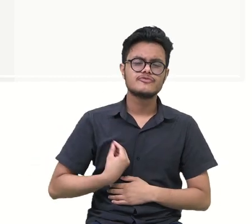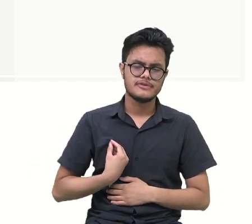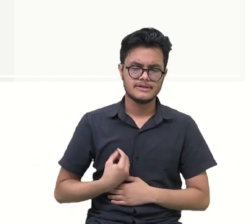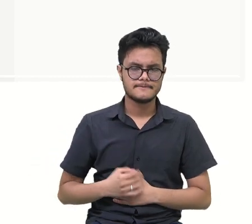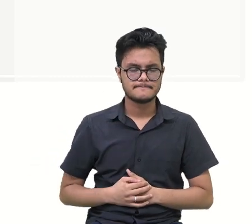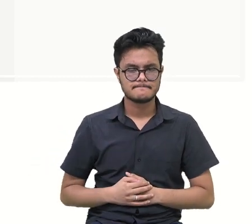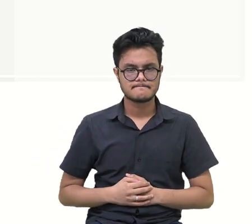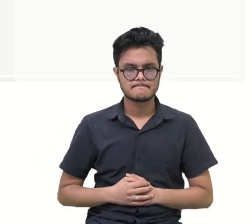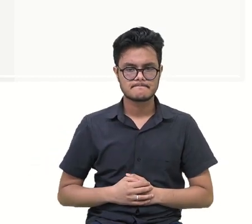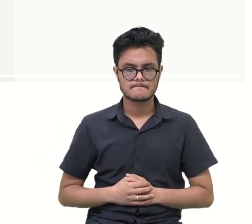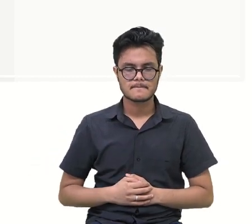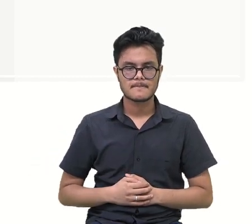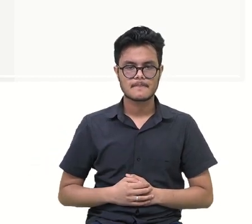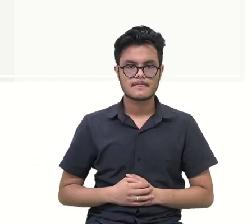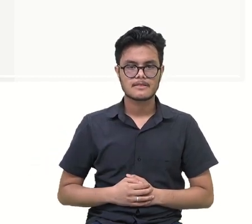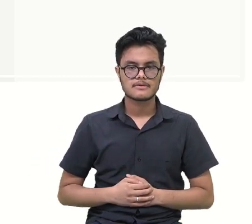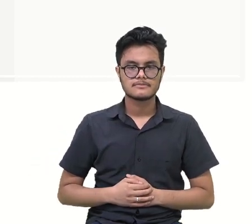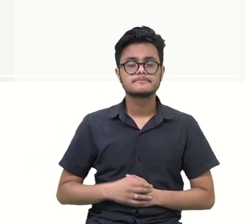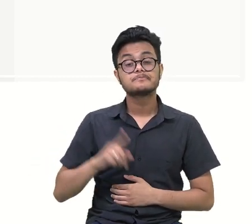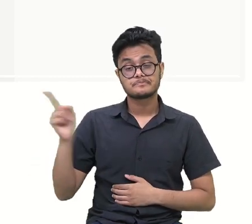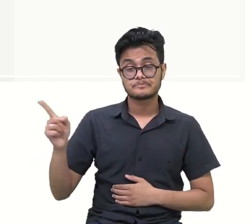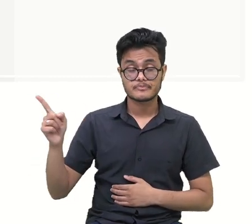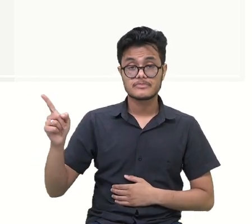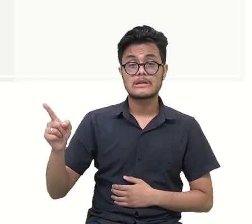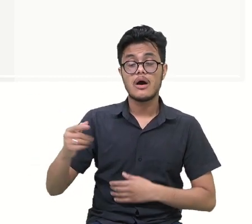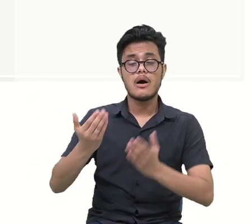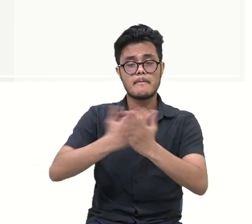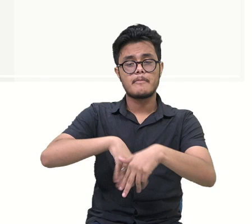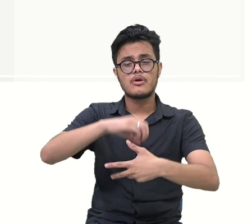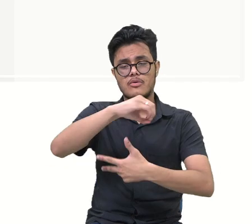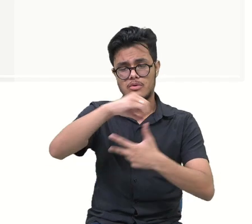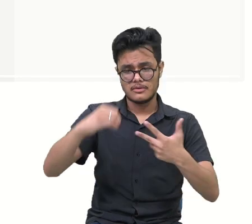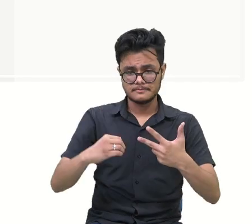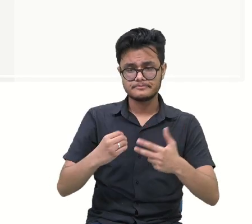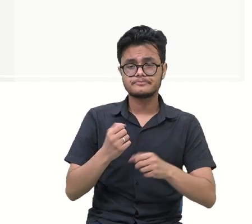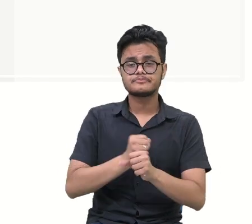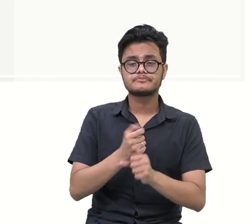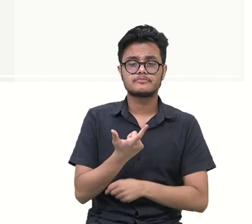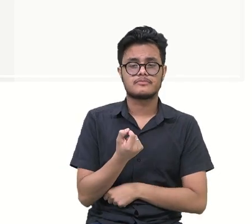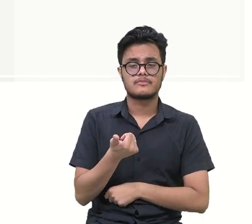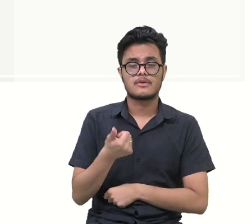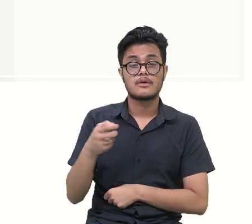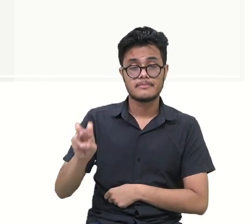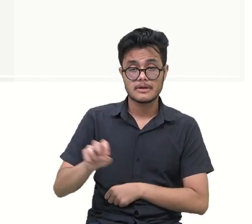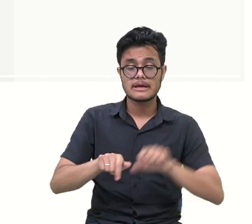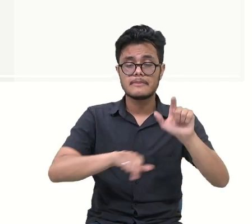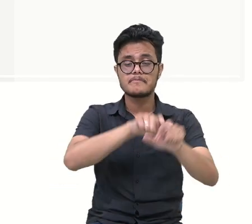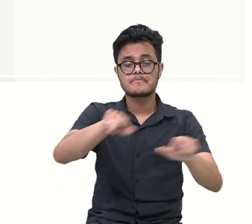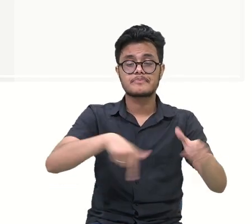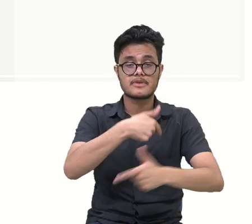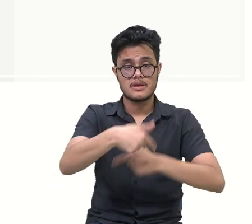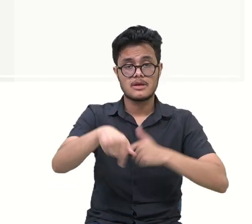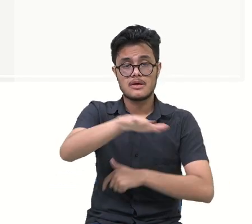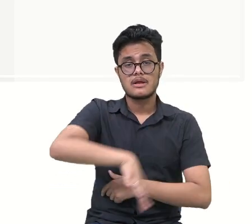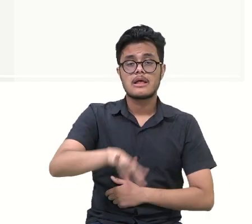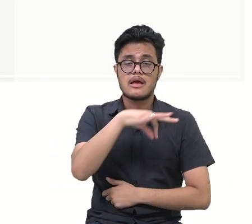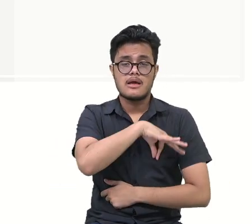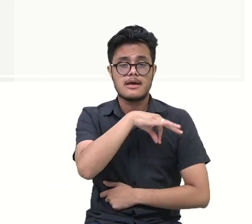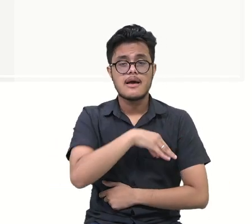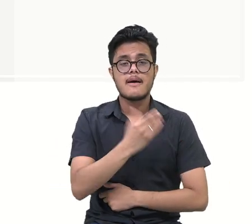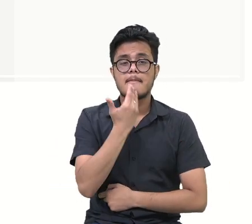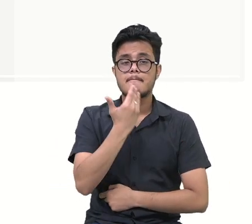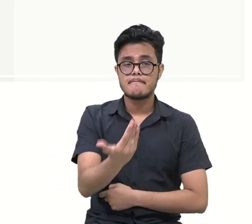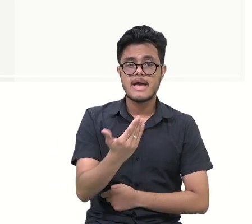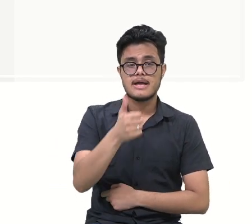cotidiano, tá? Nessa questão do Enem de 2015, o Sindicato de Trabalhadores de uma empresa sugere que o piso salarial da classe